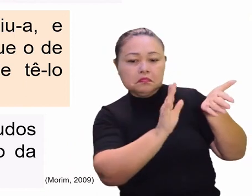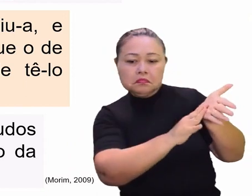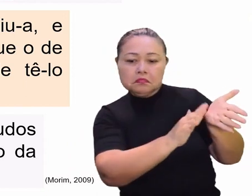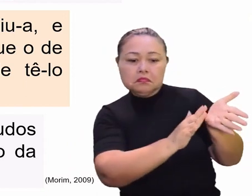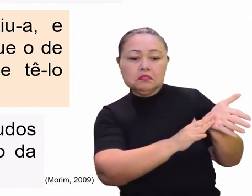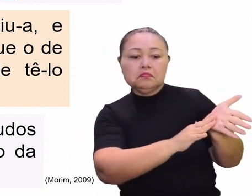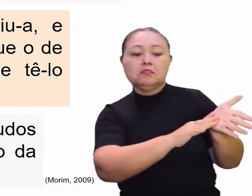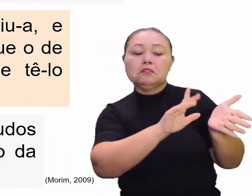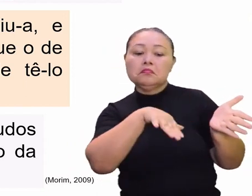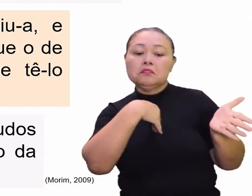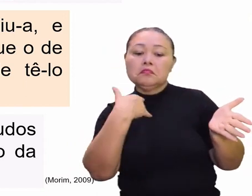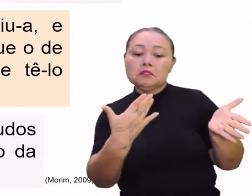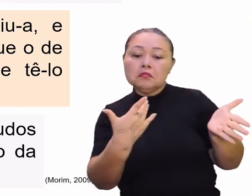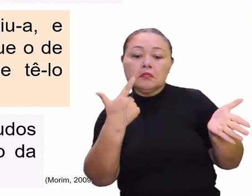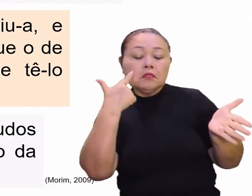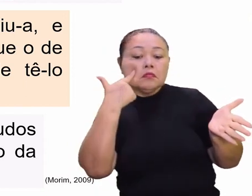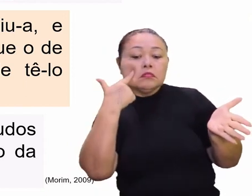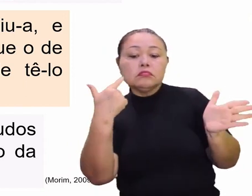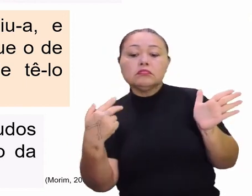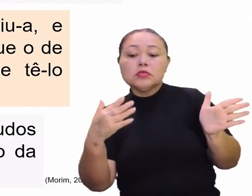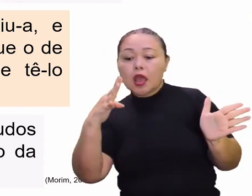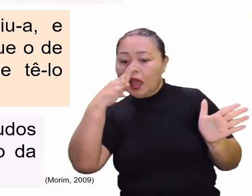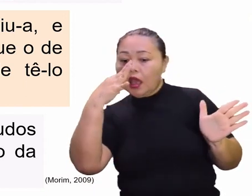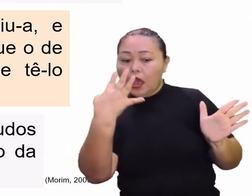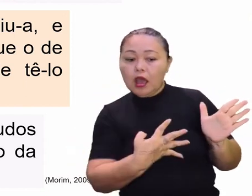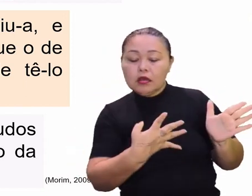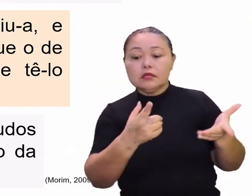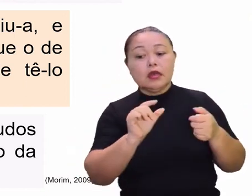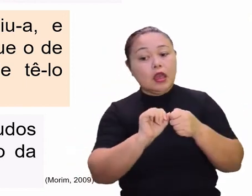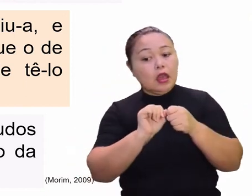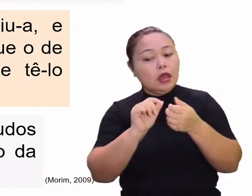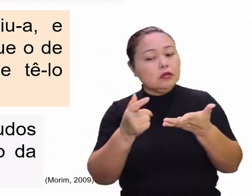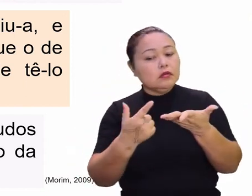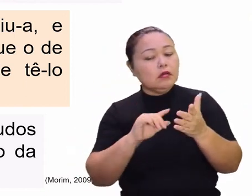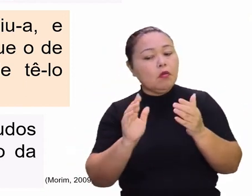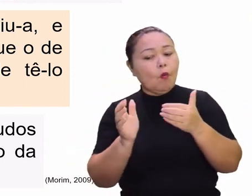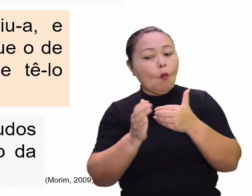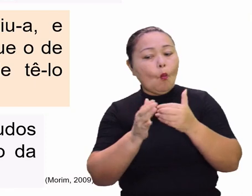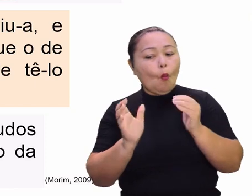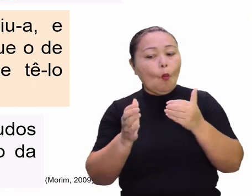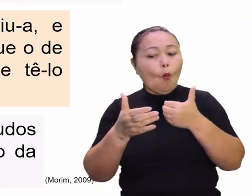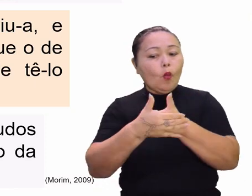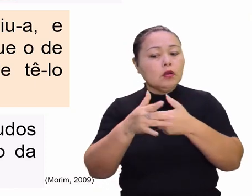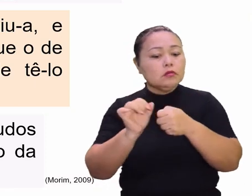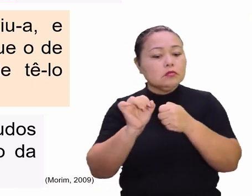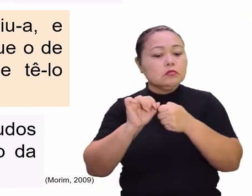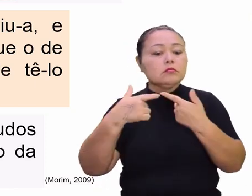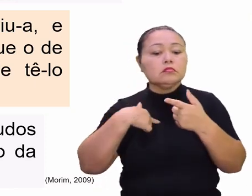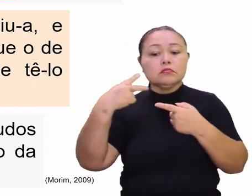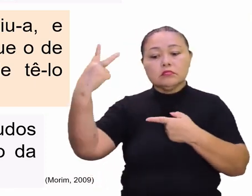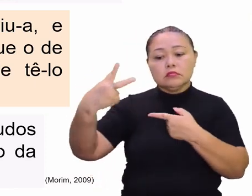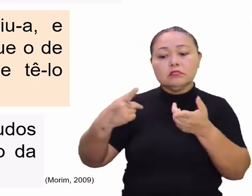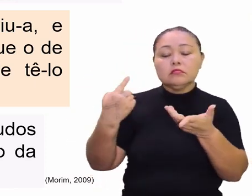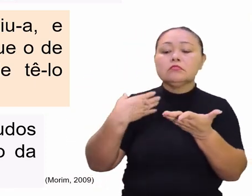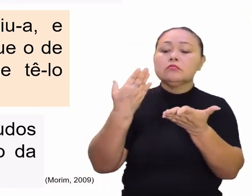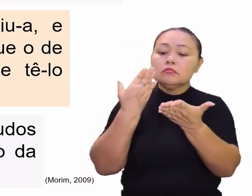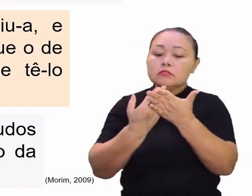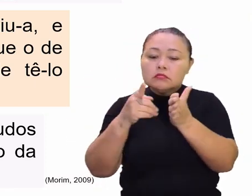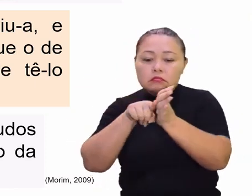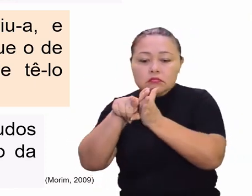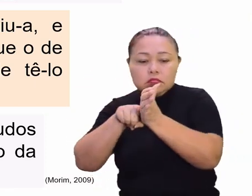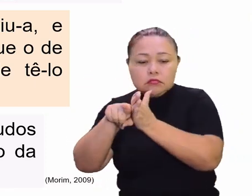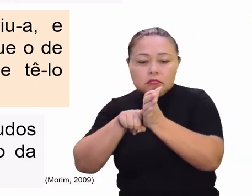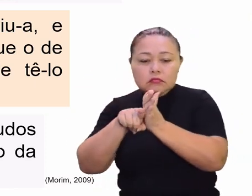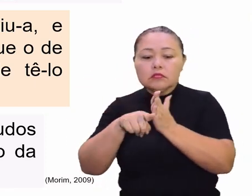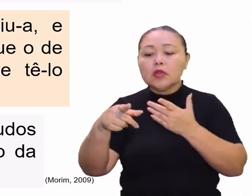da Morse, e embora tenha sido acusado de tê-lo forjado. Então, a grande discrepância entre os dois estudos deu margem